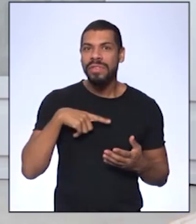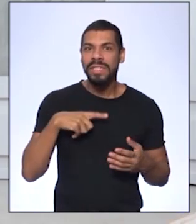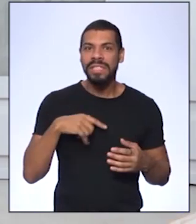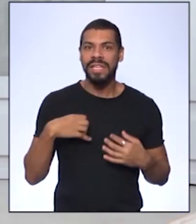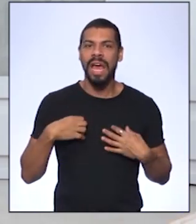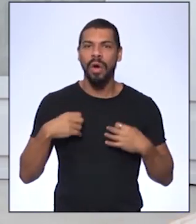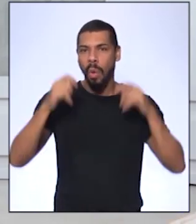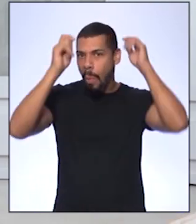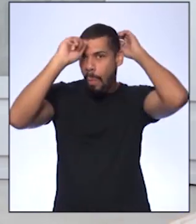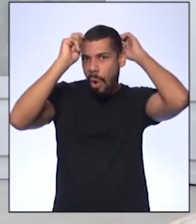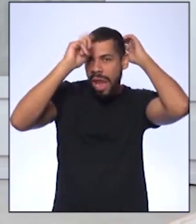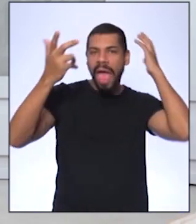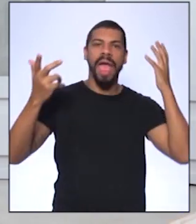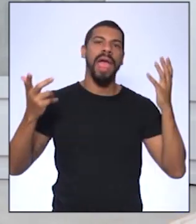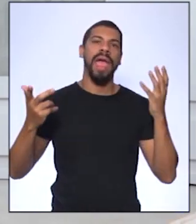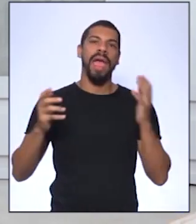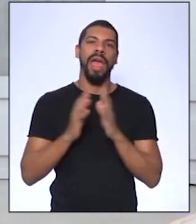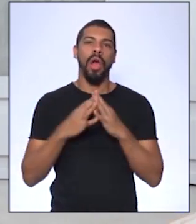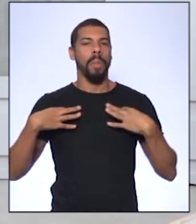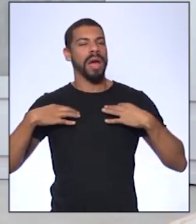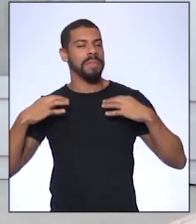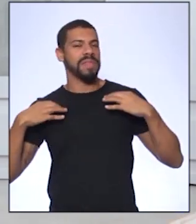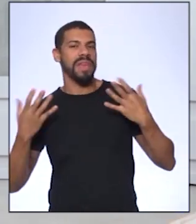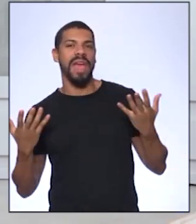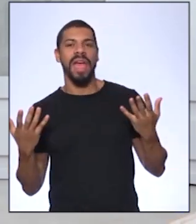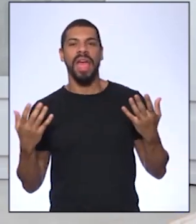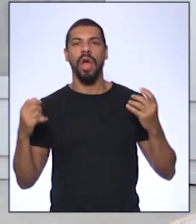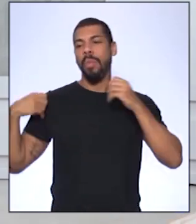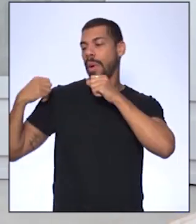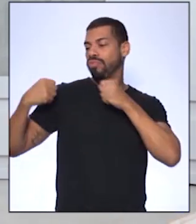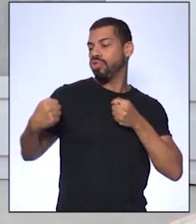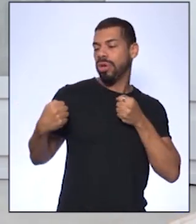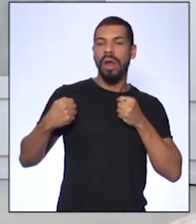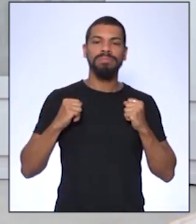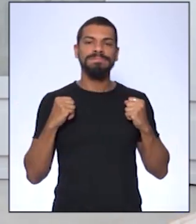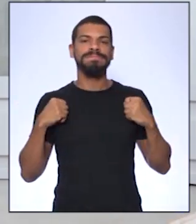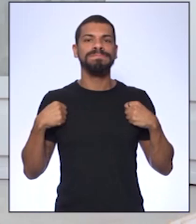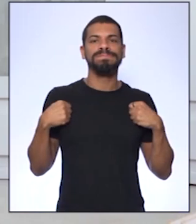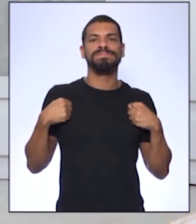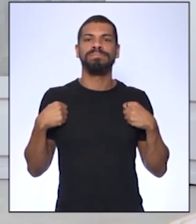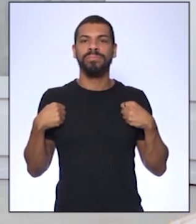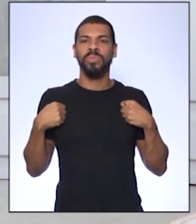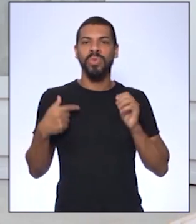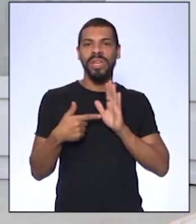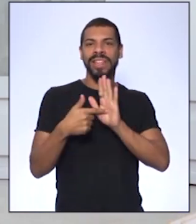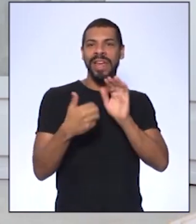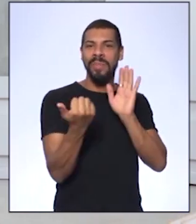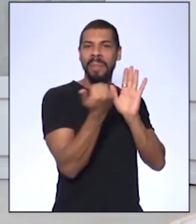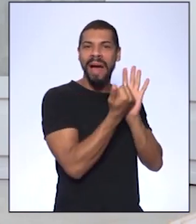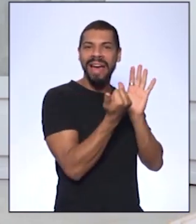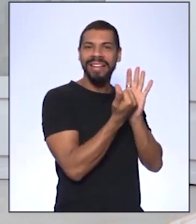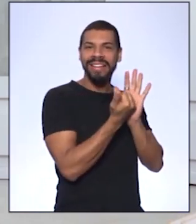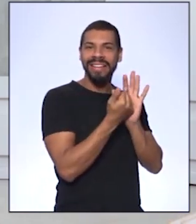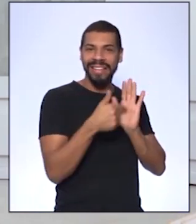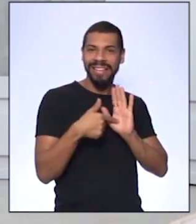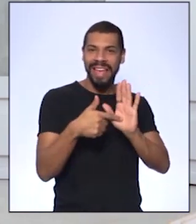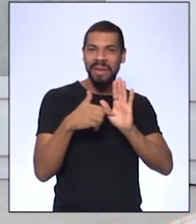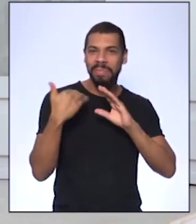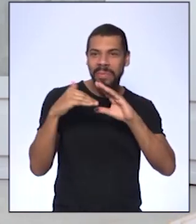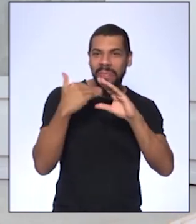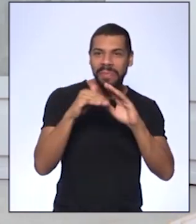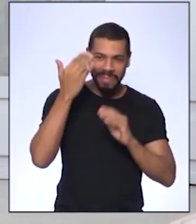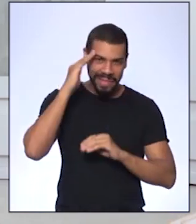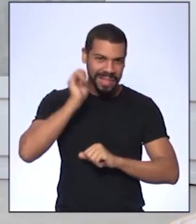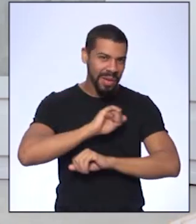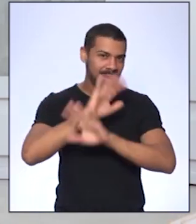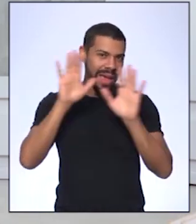esteja com um boné, uma camiseta, uma mochila que representa e leva uma marca, uma mensagem. Então, vamos